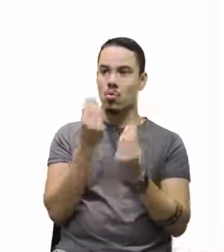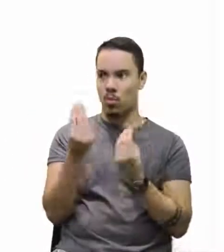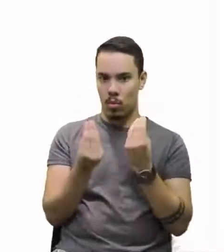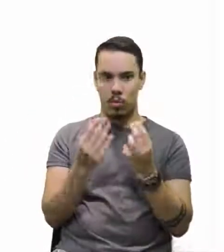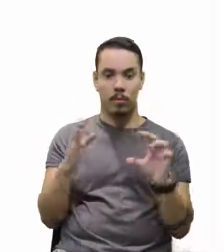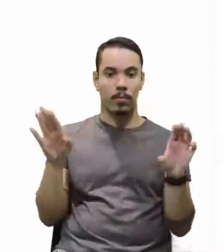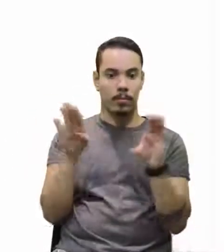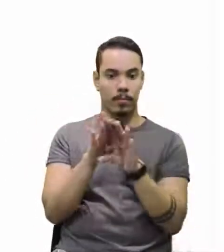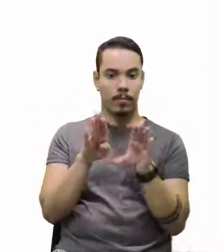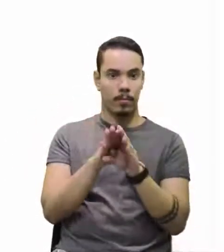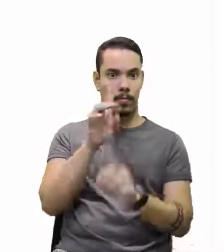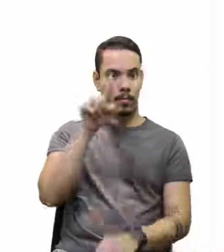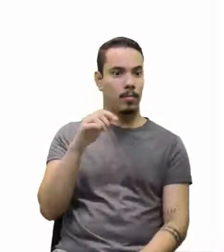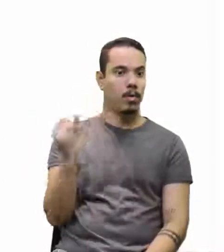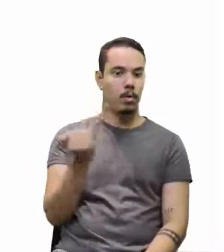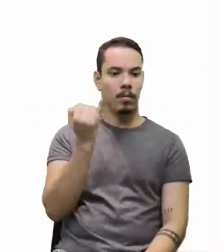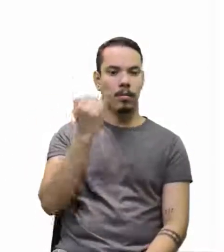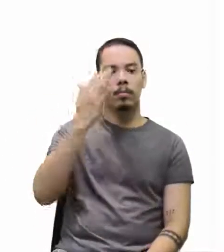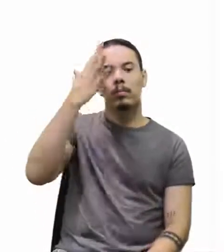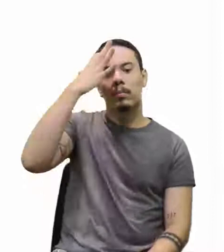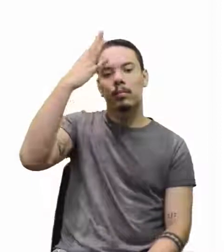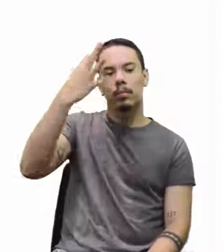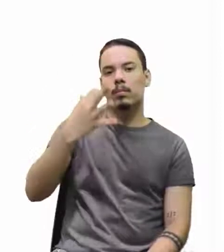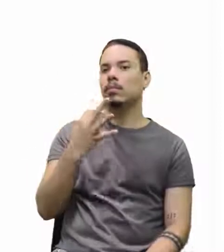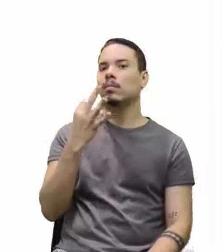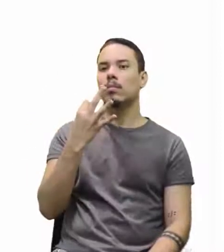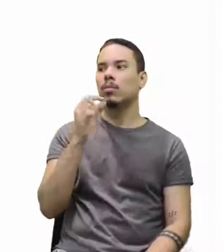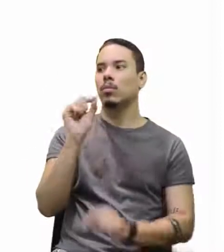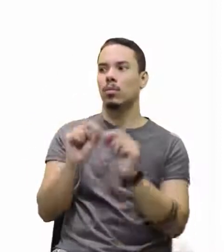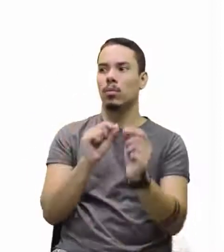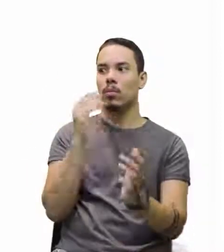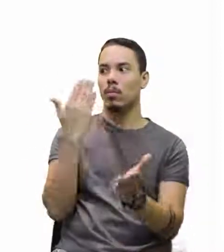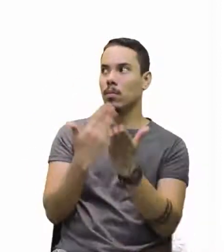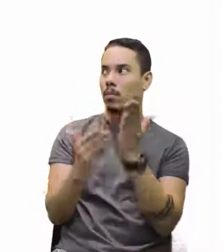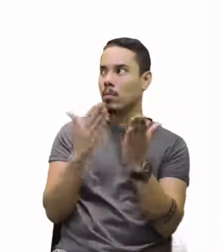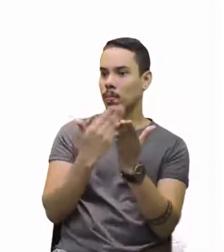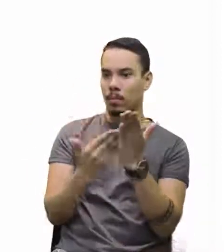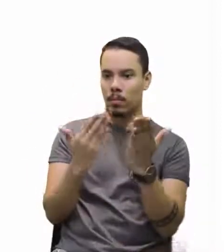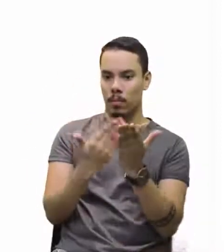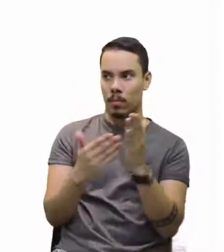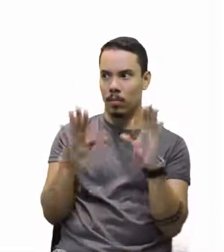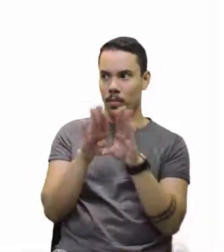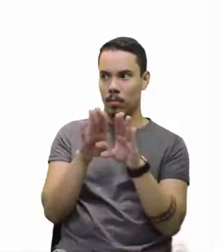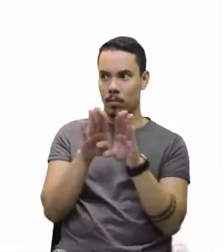Também é importante considerar as perdas.